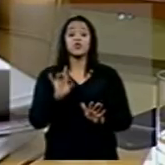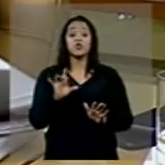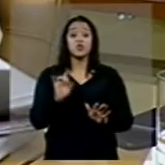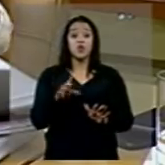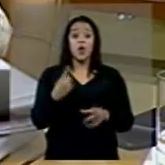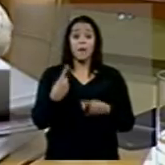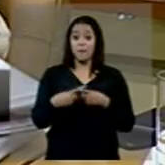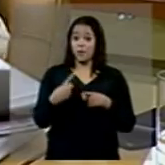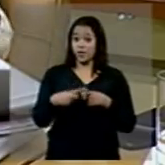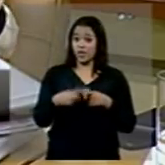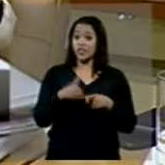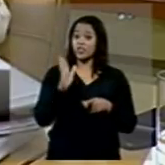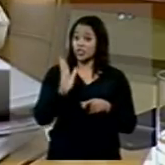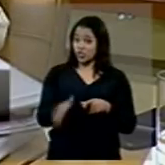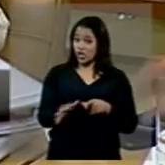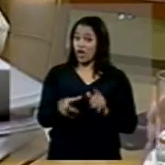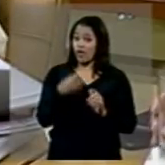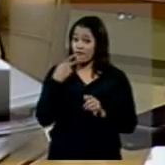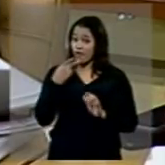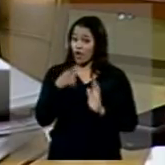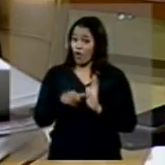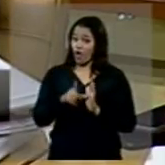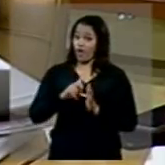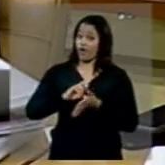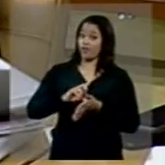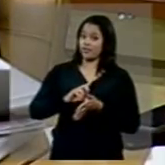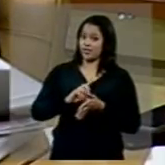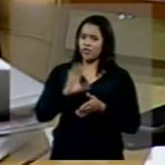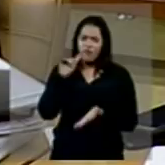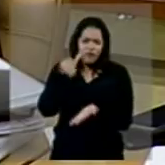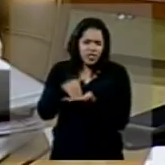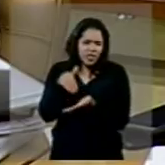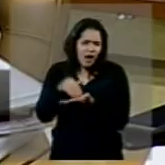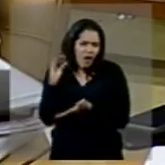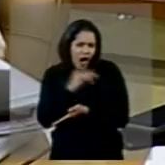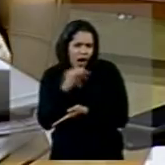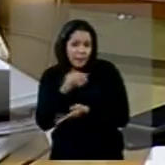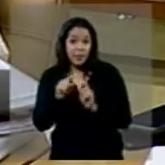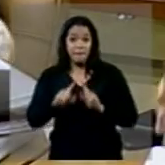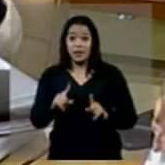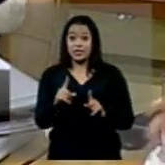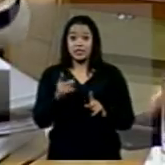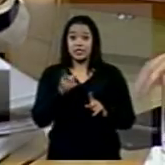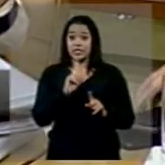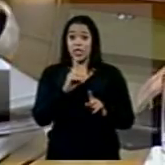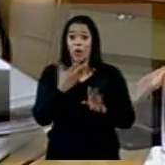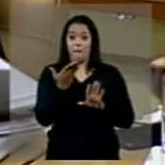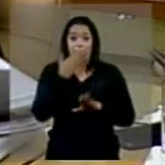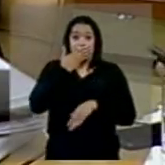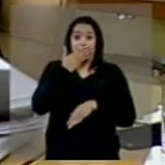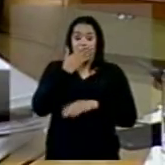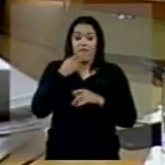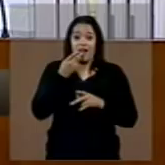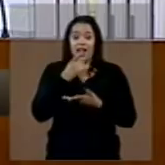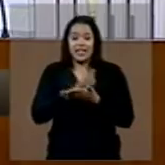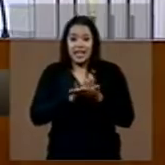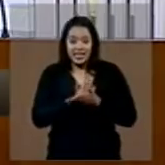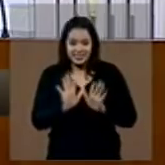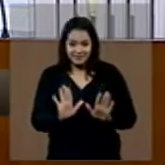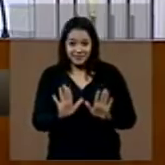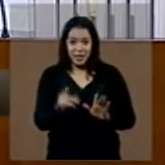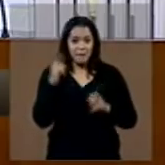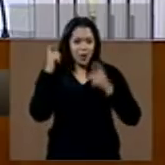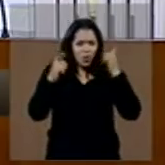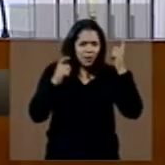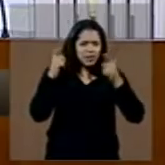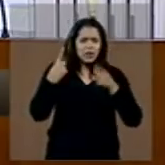que... Vossa Excelência já tinha antecipado que agradeço, iria, ao final, agradeço. Ser rápido, mas não. Exato, tanto não a votar. Ponto de nem votar. A minha preocupação é os